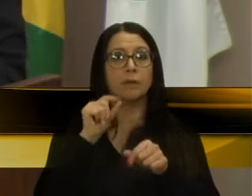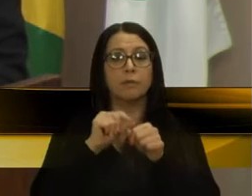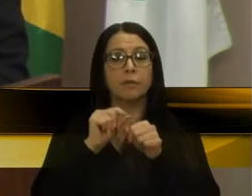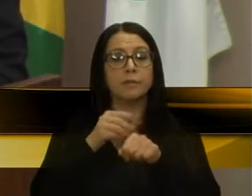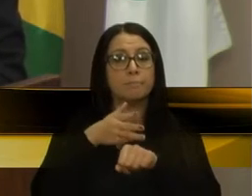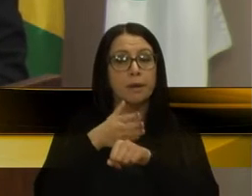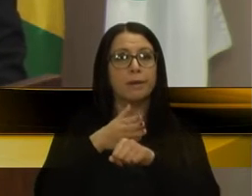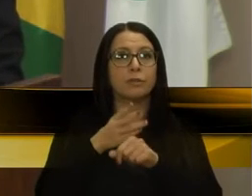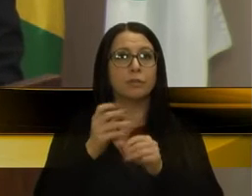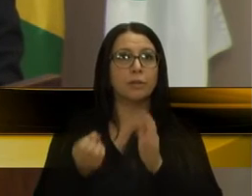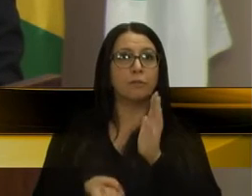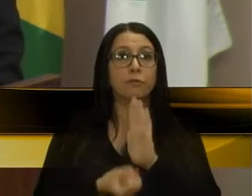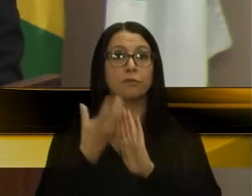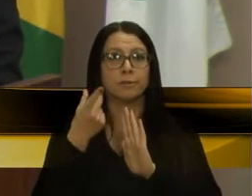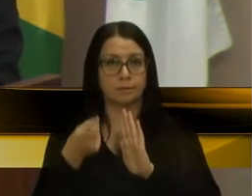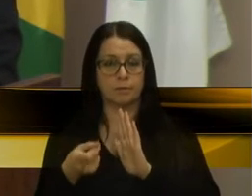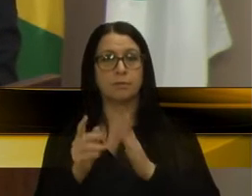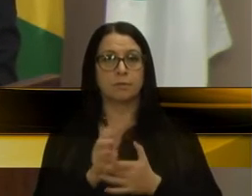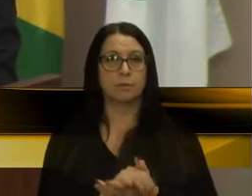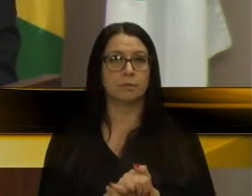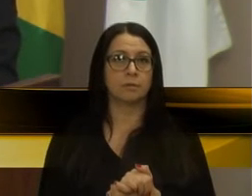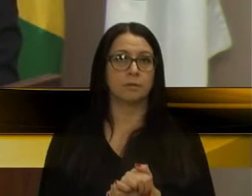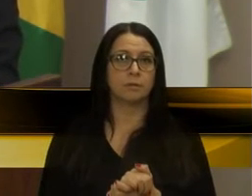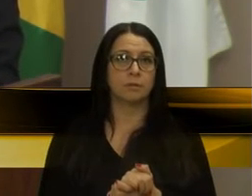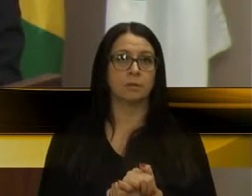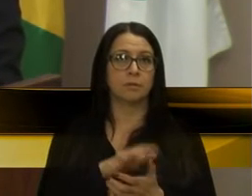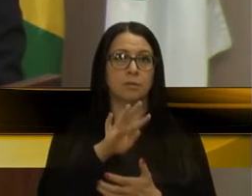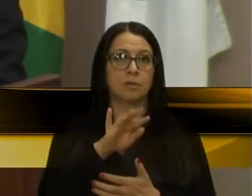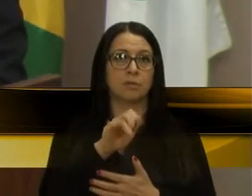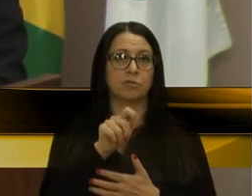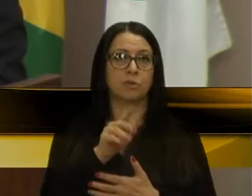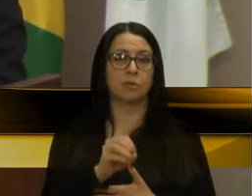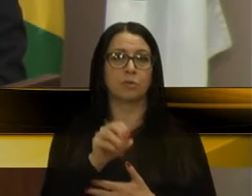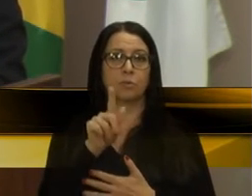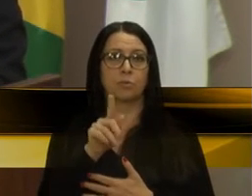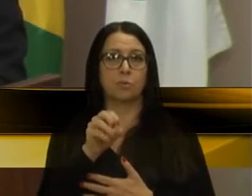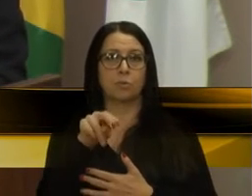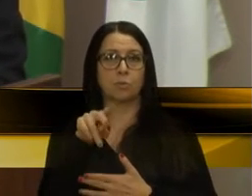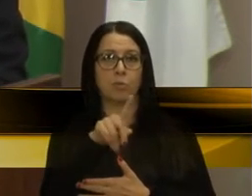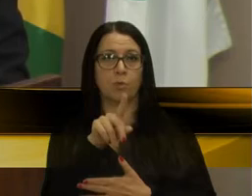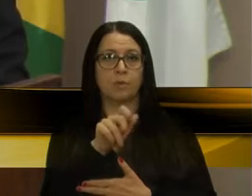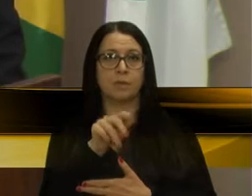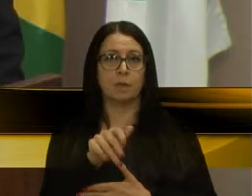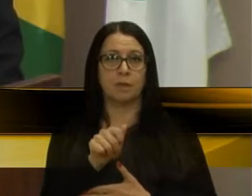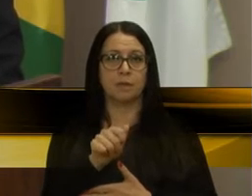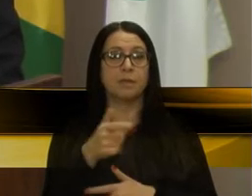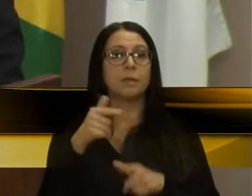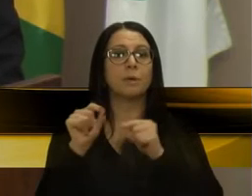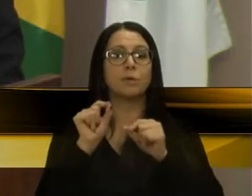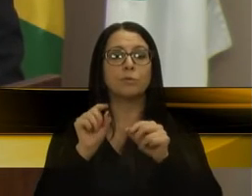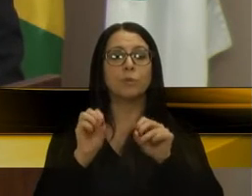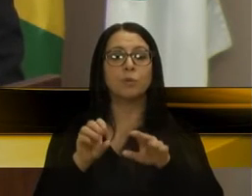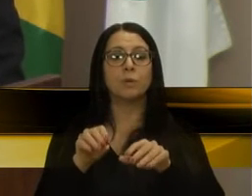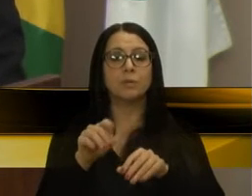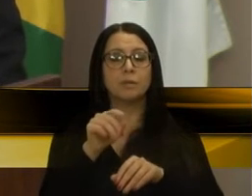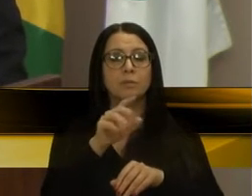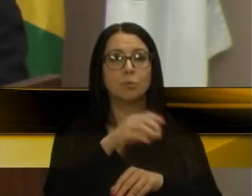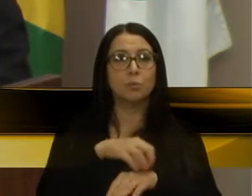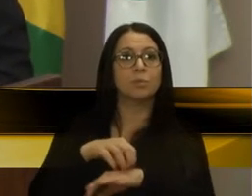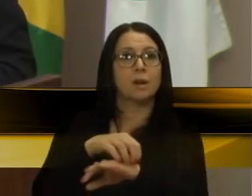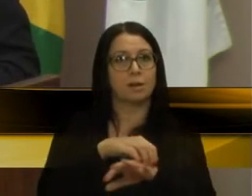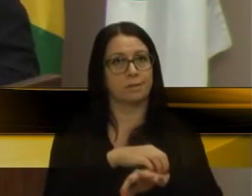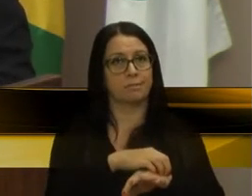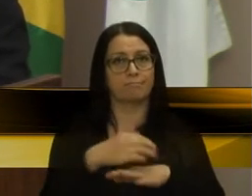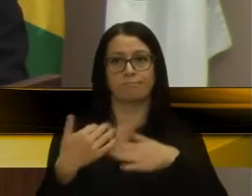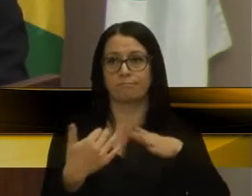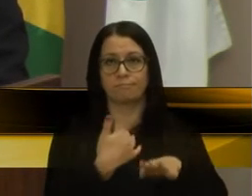parte, é fundadora da Fundação Tiago Gonzaga, que trabalha muito a questão da educação do trânsito.